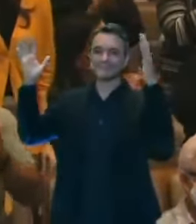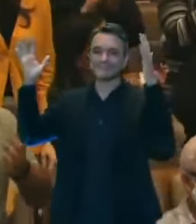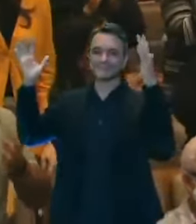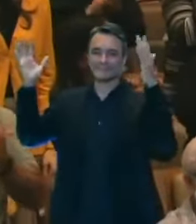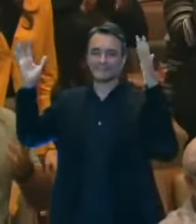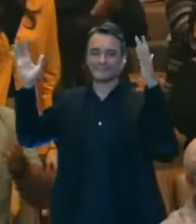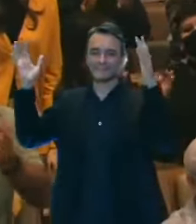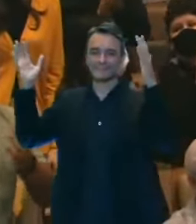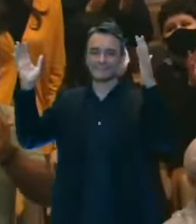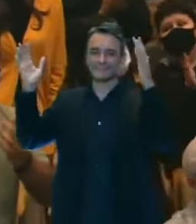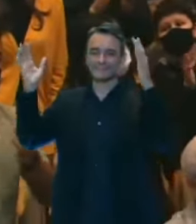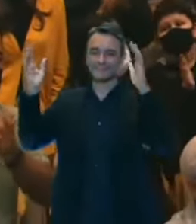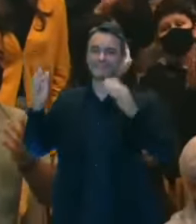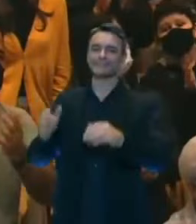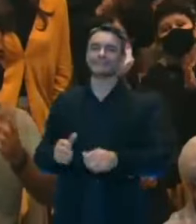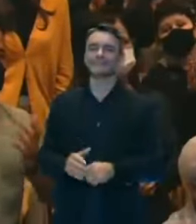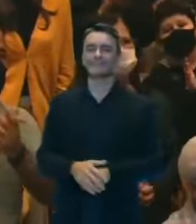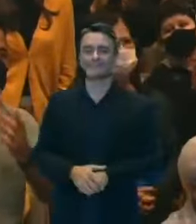Aleluia.